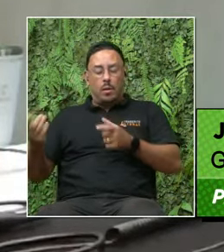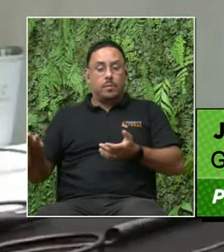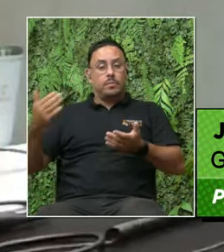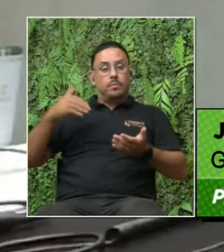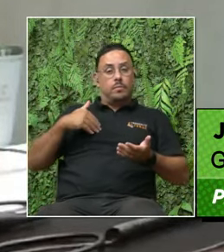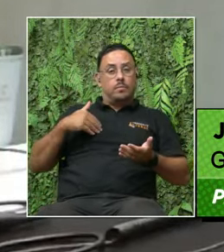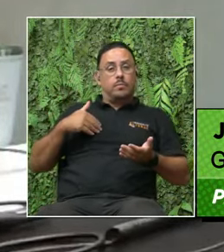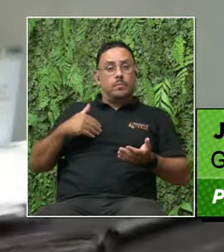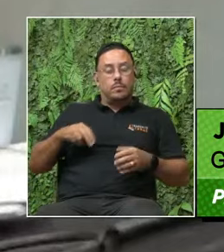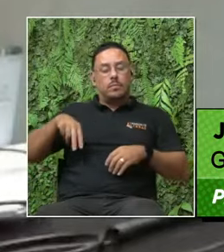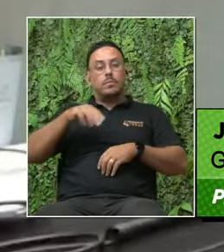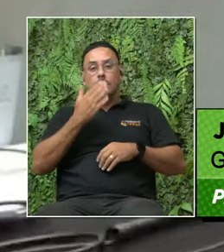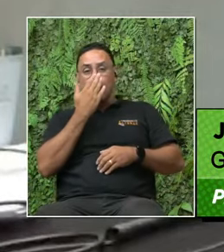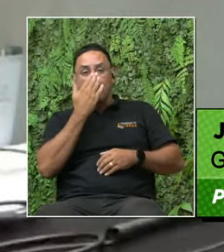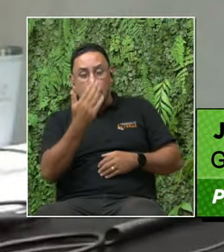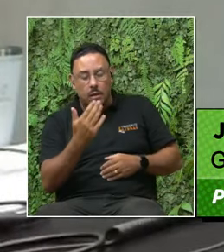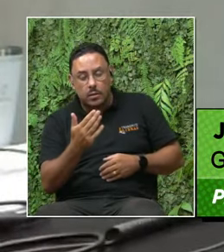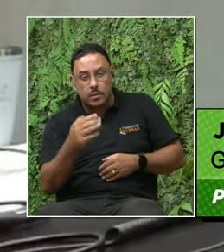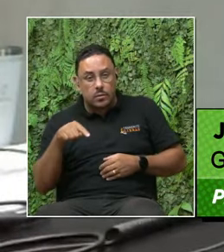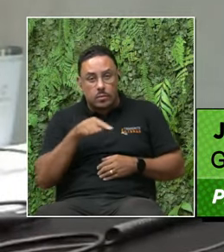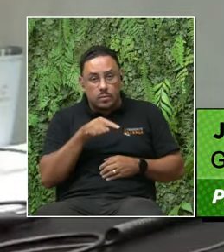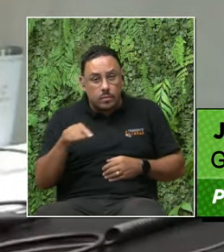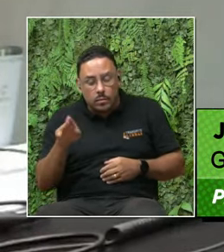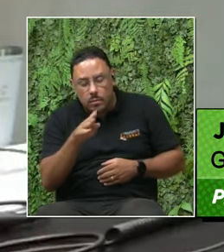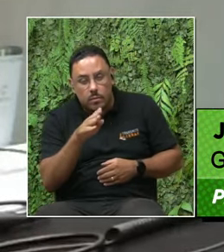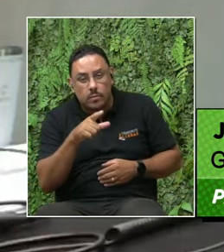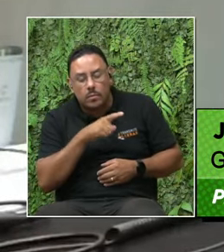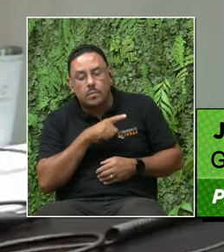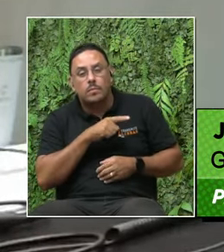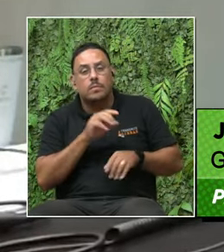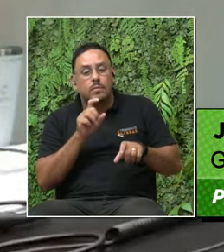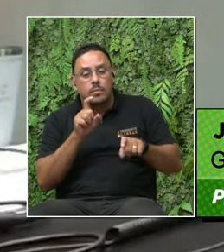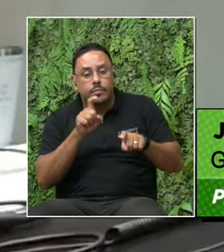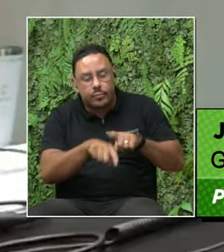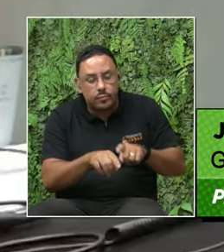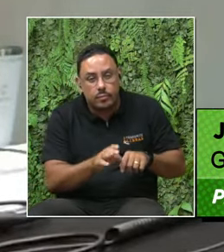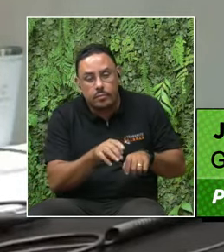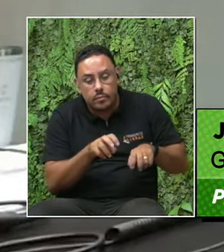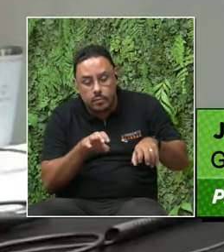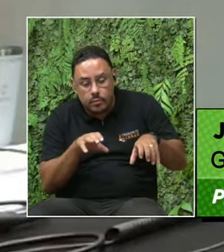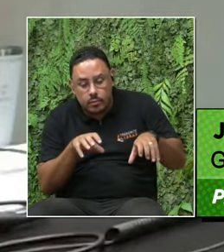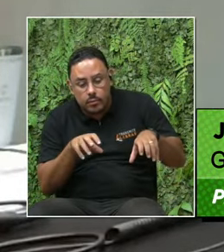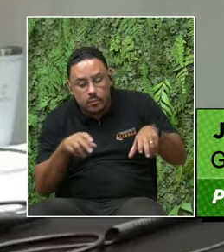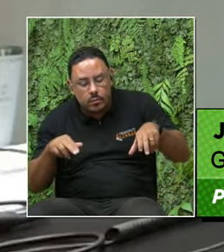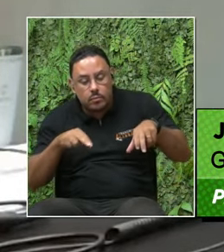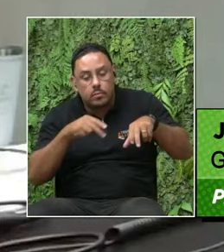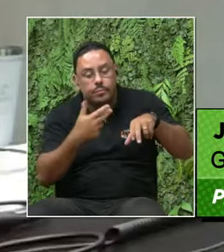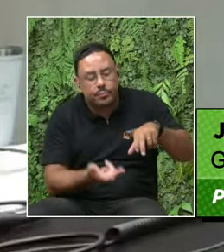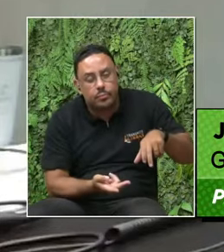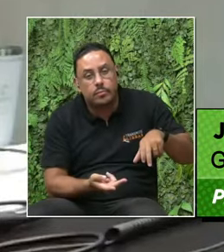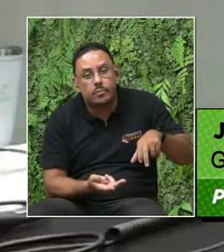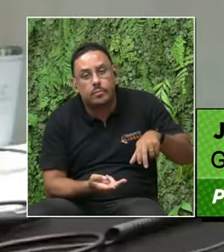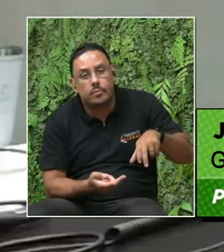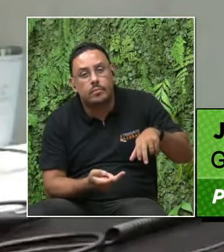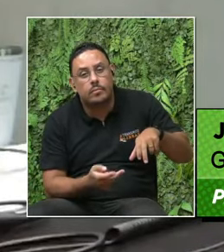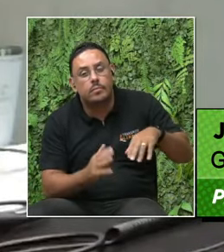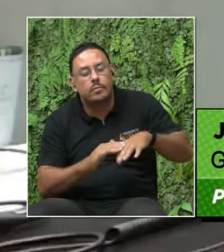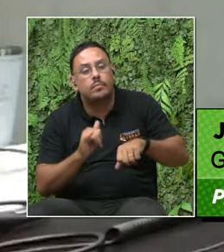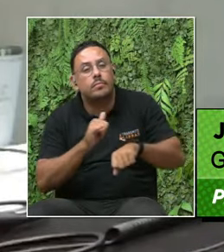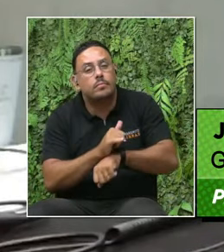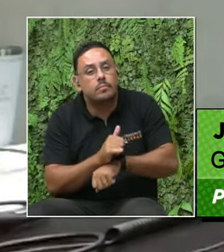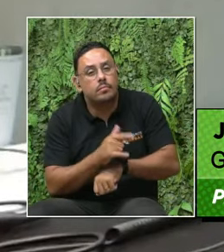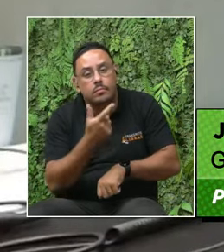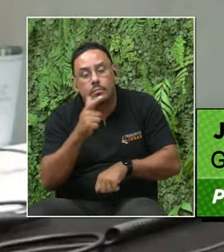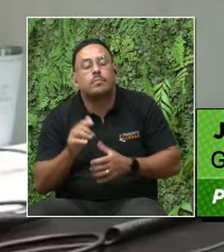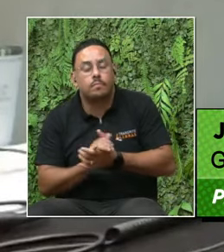saravia que tá de frente pros marcadores E aí tem o bote do do dos jogadores do Cruzeiro o batalha cai fica ali pedindo a falta mas